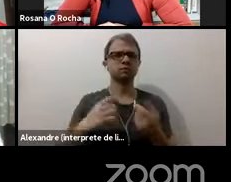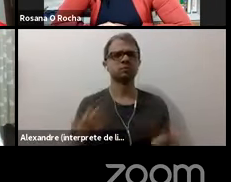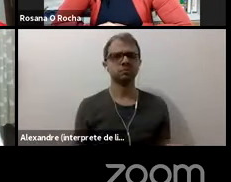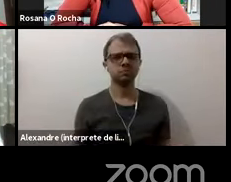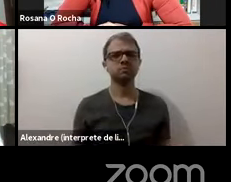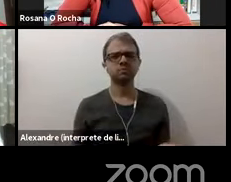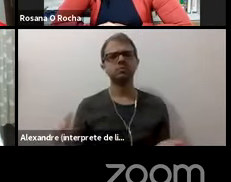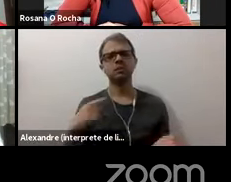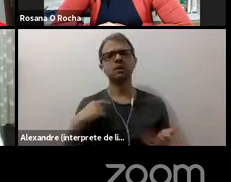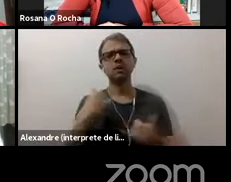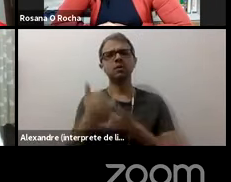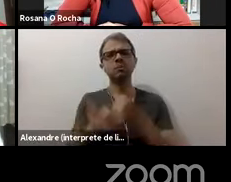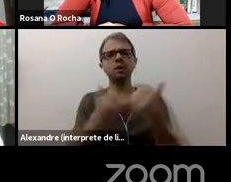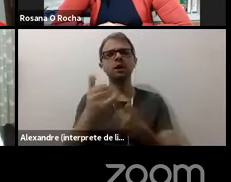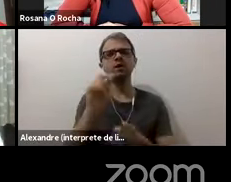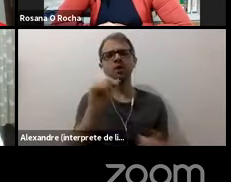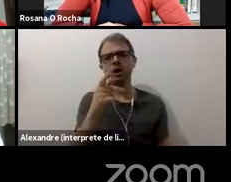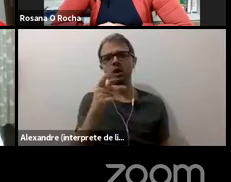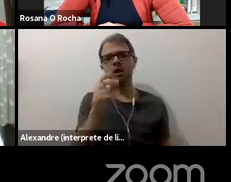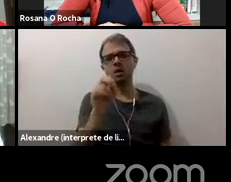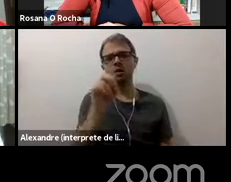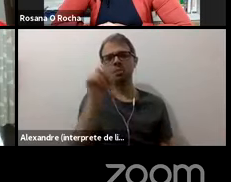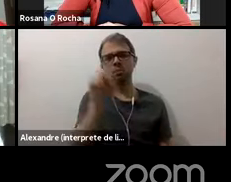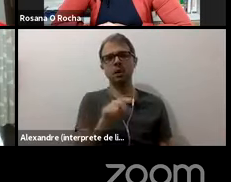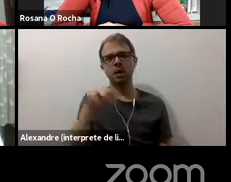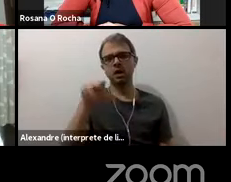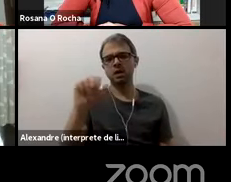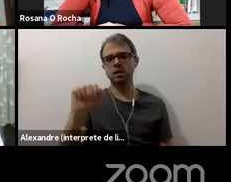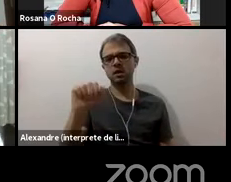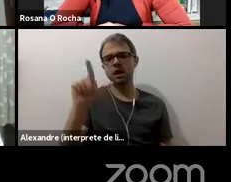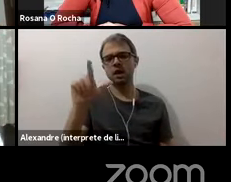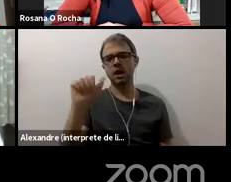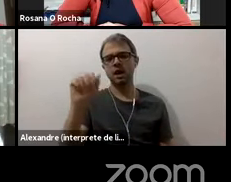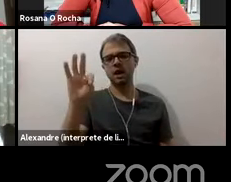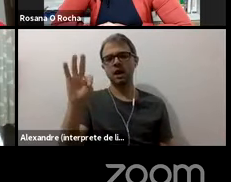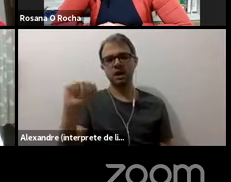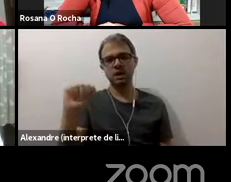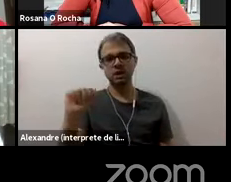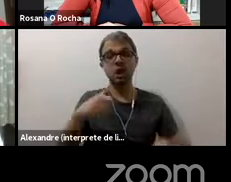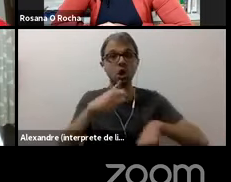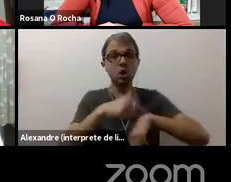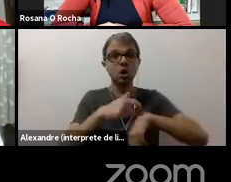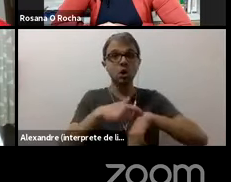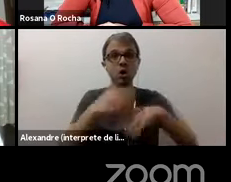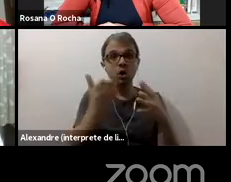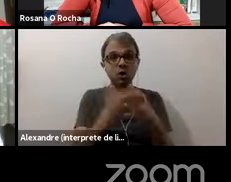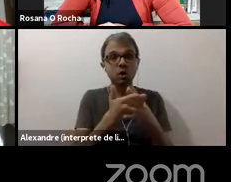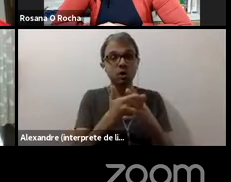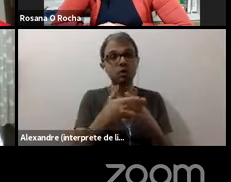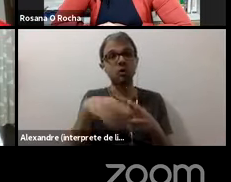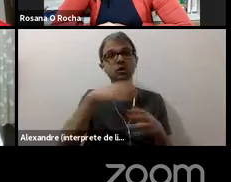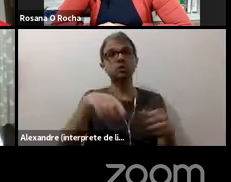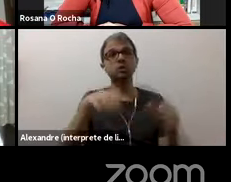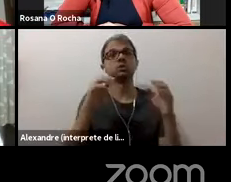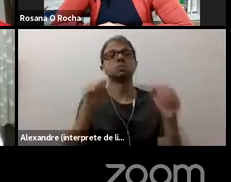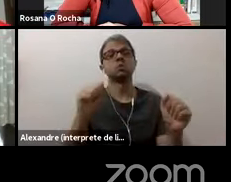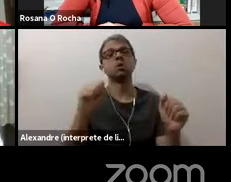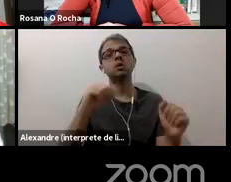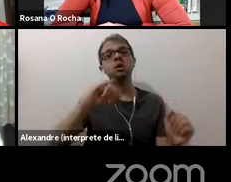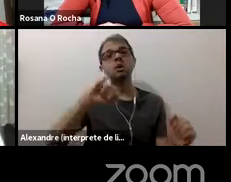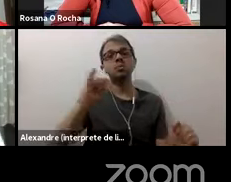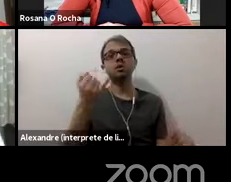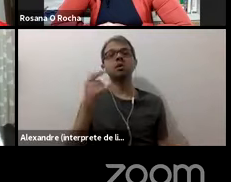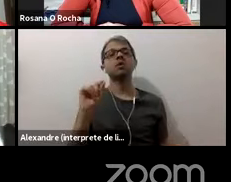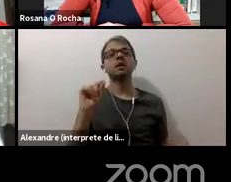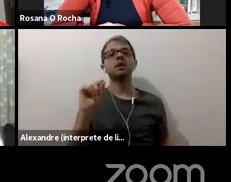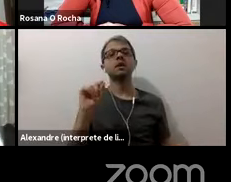pé na lata, que cada um fazer o seu. Acho que na hora do lanche, uma ideia é o que a gente também está pensando, em customizar a toalha de